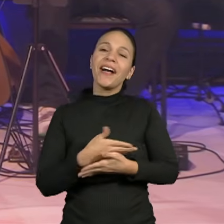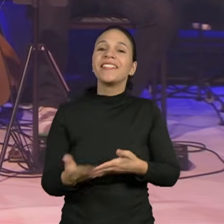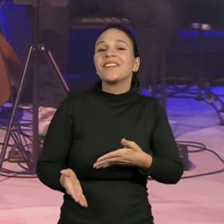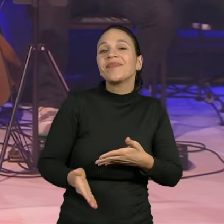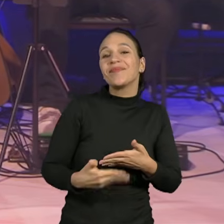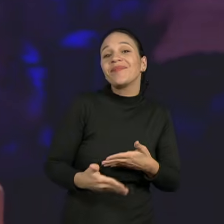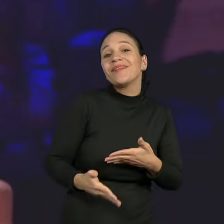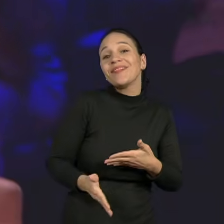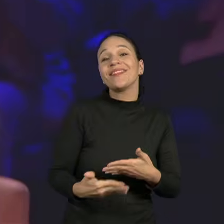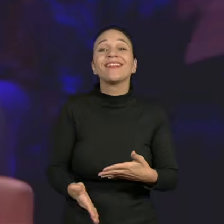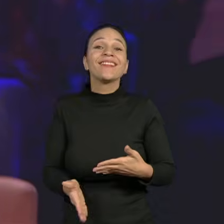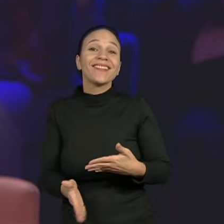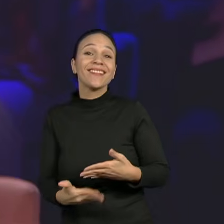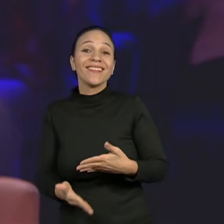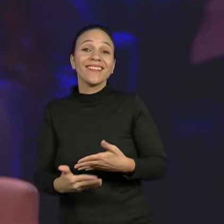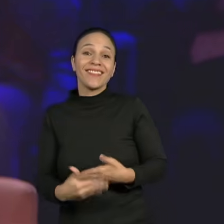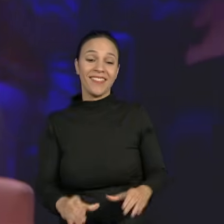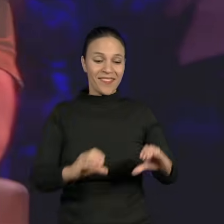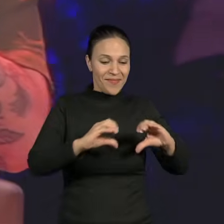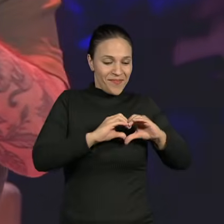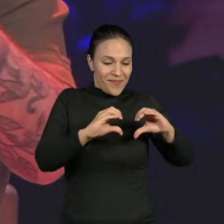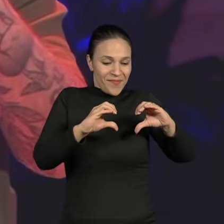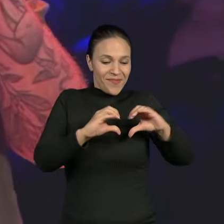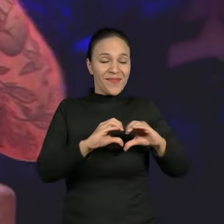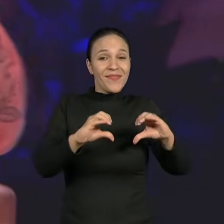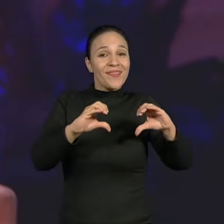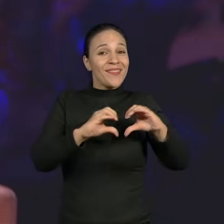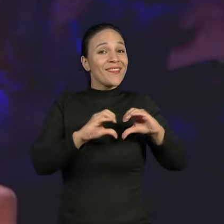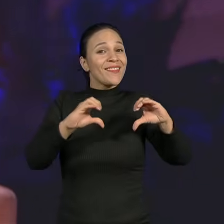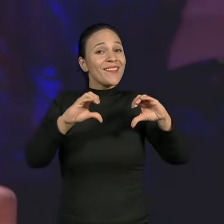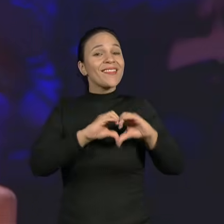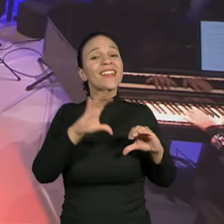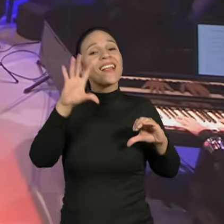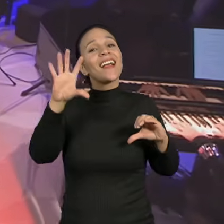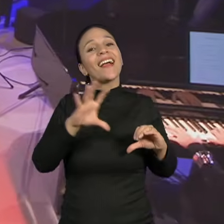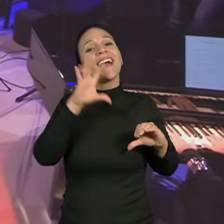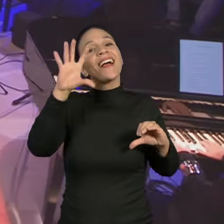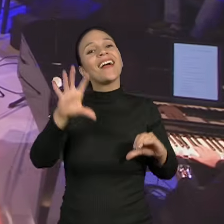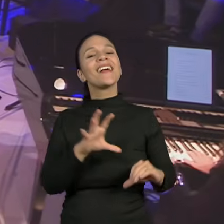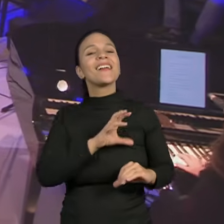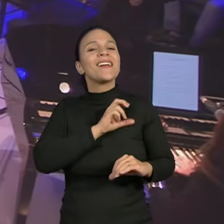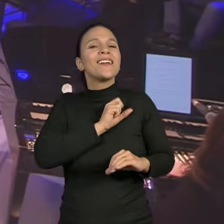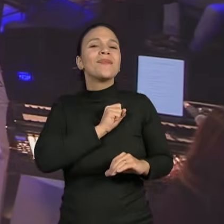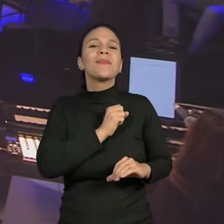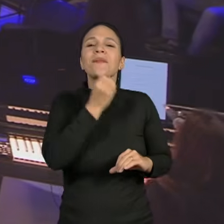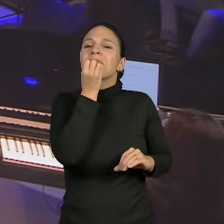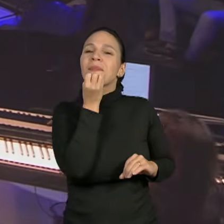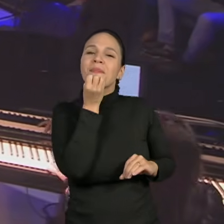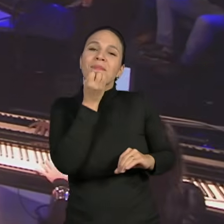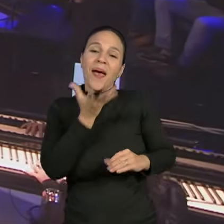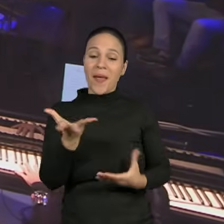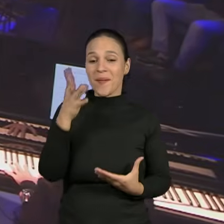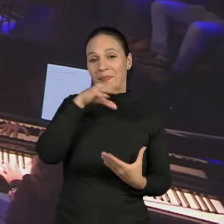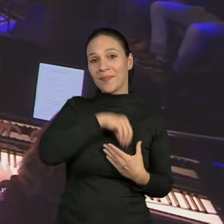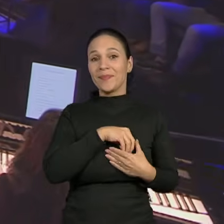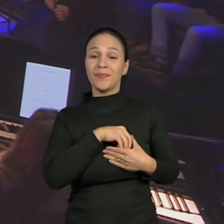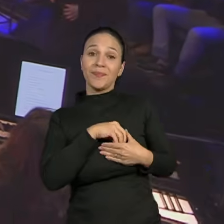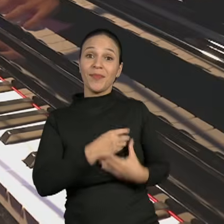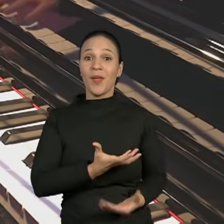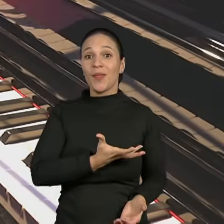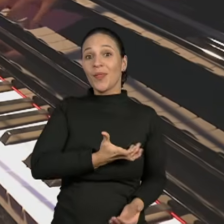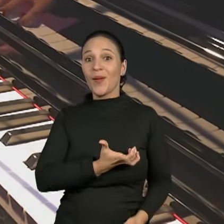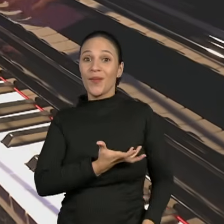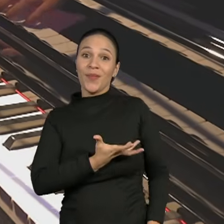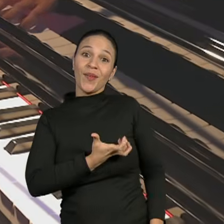aquece o coração. É o amor que a gente dá e o bem que a gente carrega. Tum, tum,